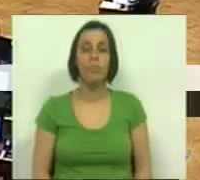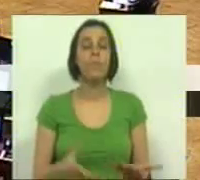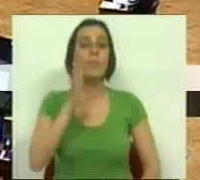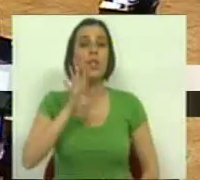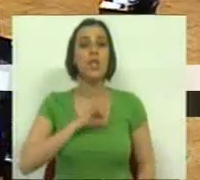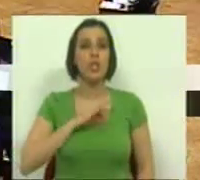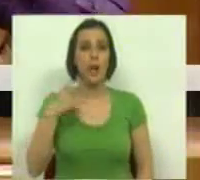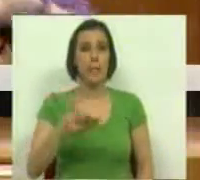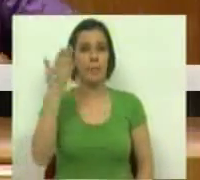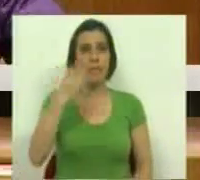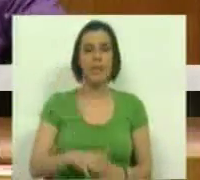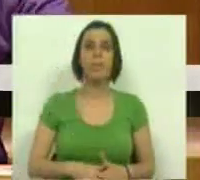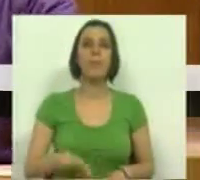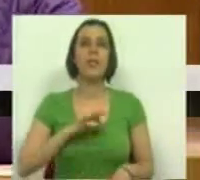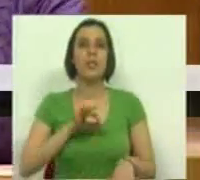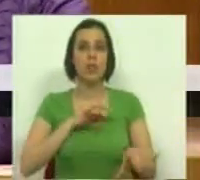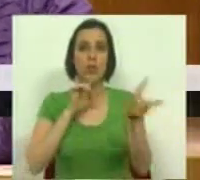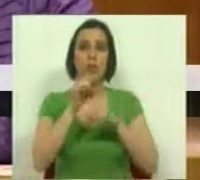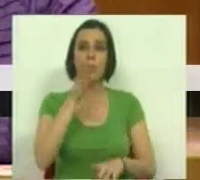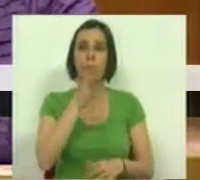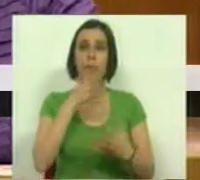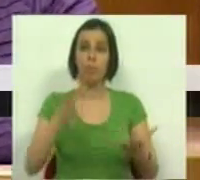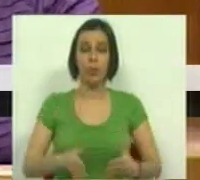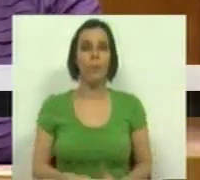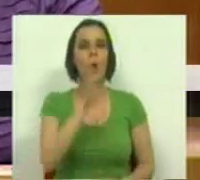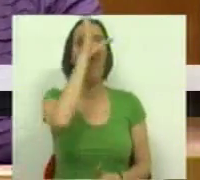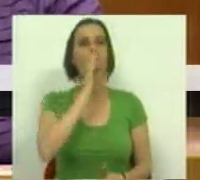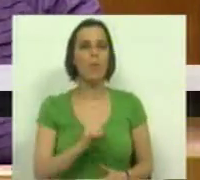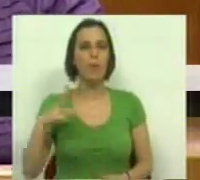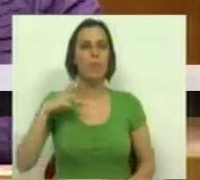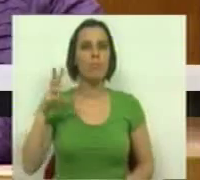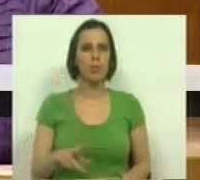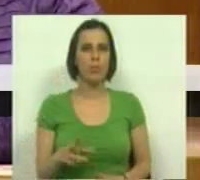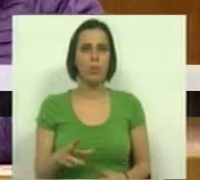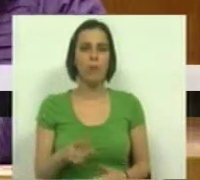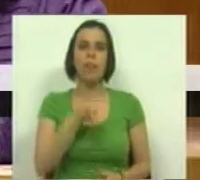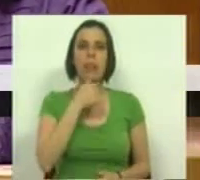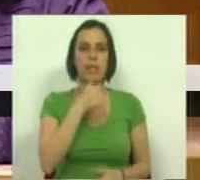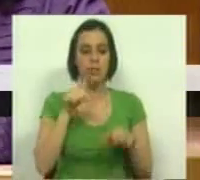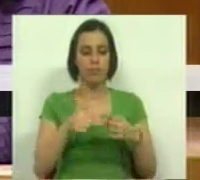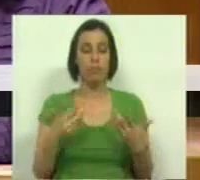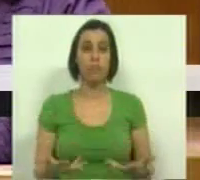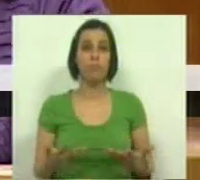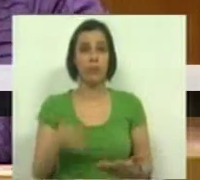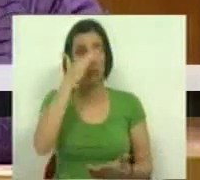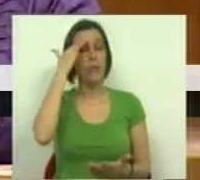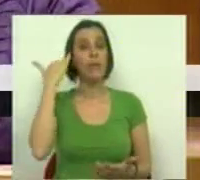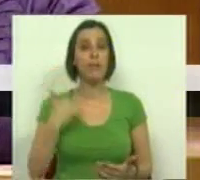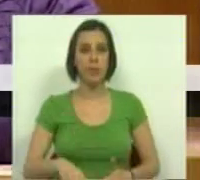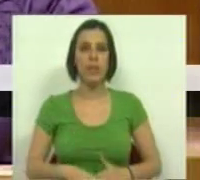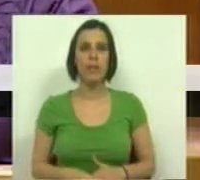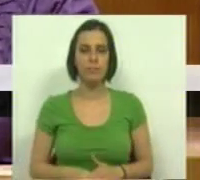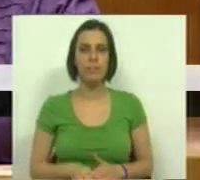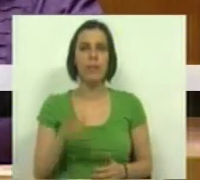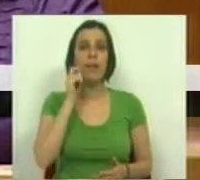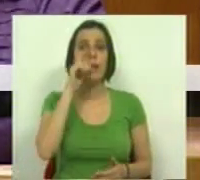Senhora Presidente, senhoras e senhores deputados, o governo português decidiu que neste momento difícil